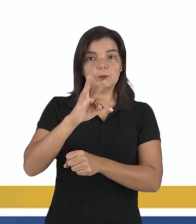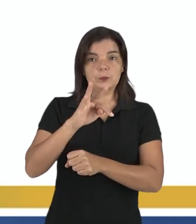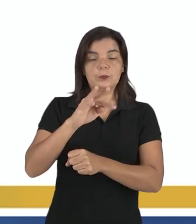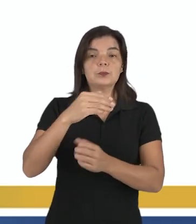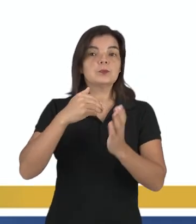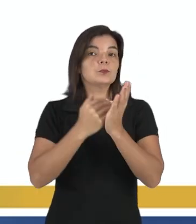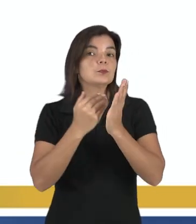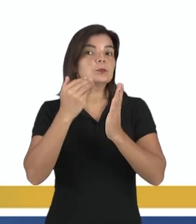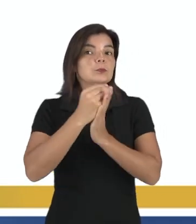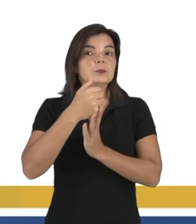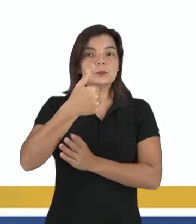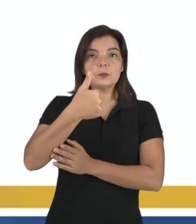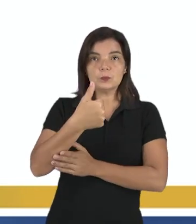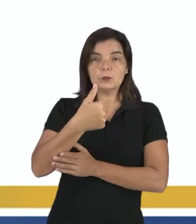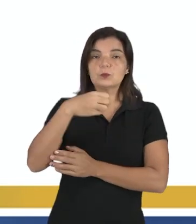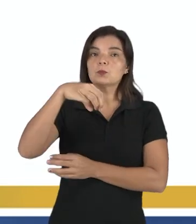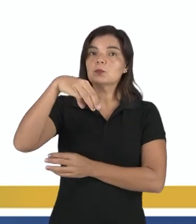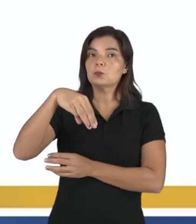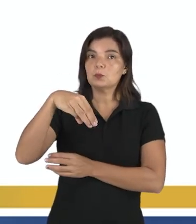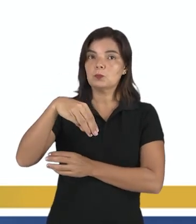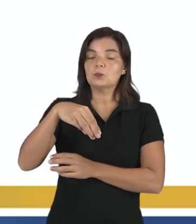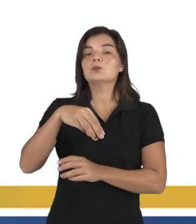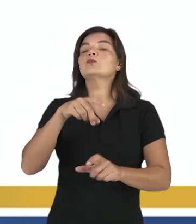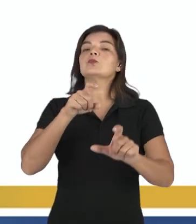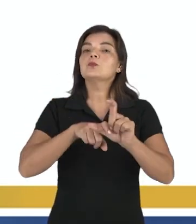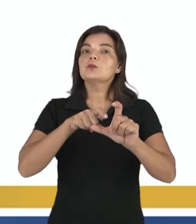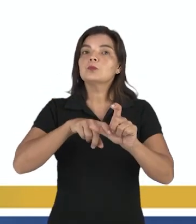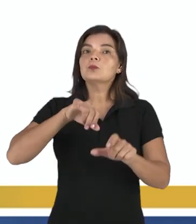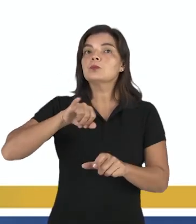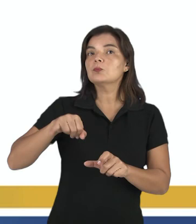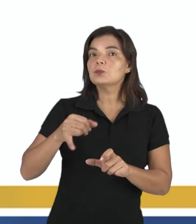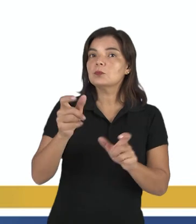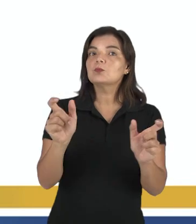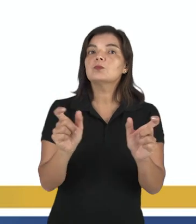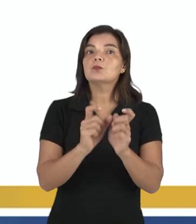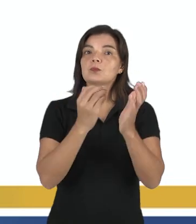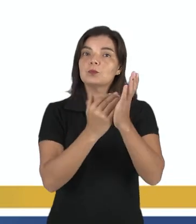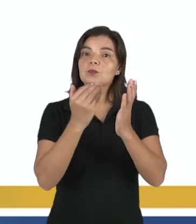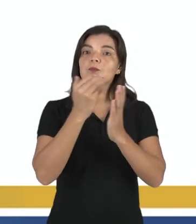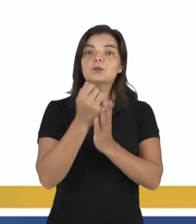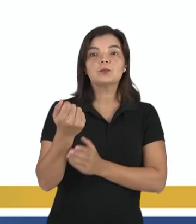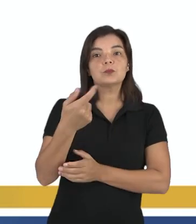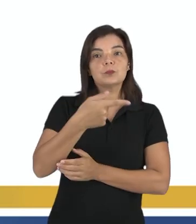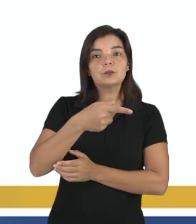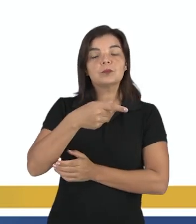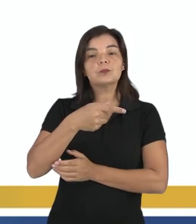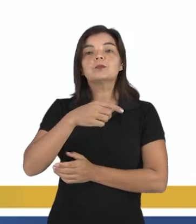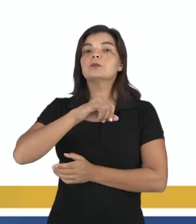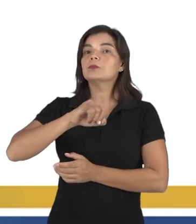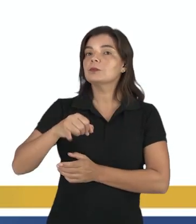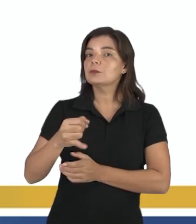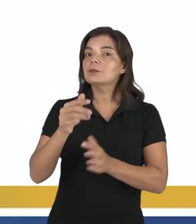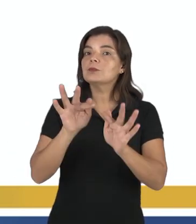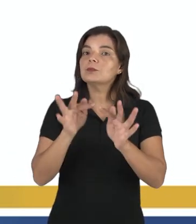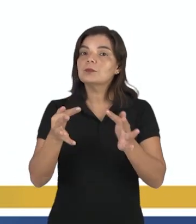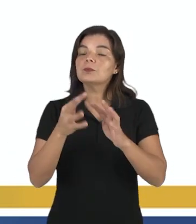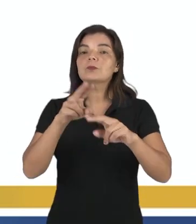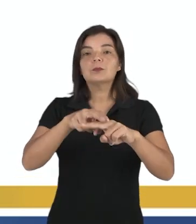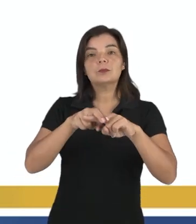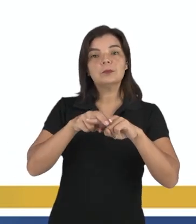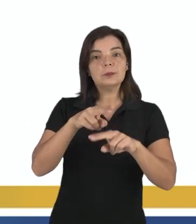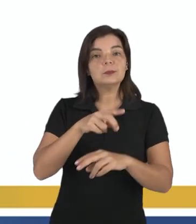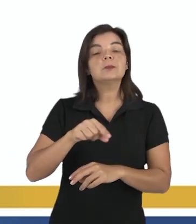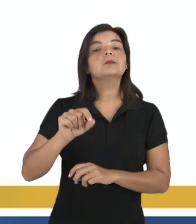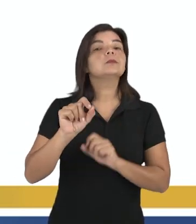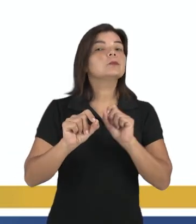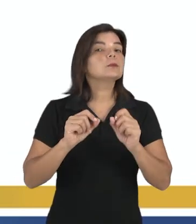maior que 1, o montante da dívida de juros compostos é maior do que o montante do juros simples. Por isso,